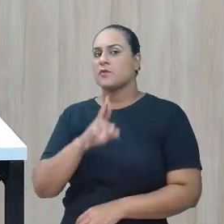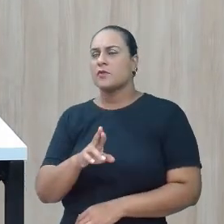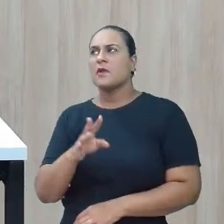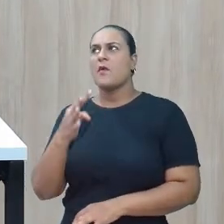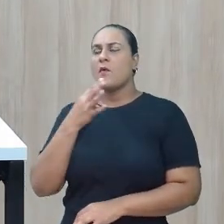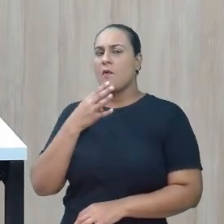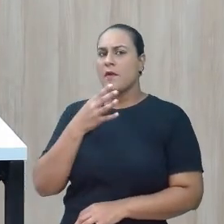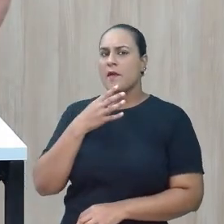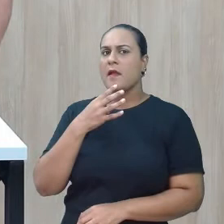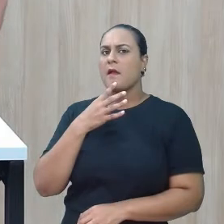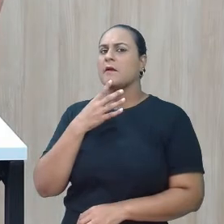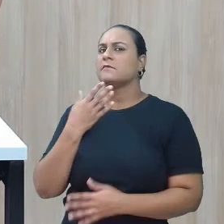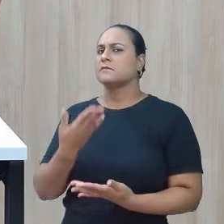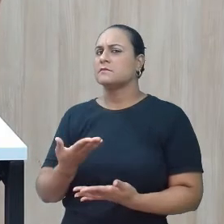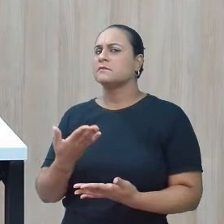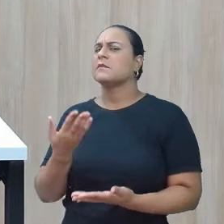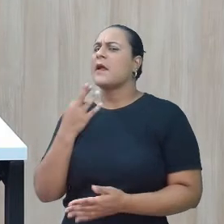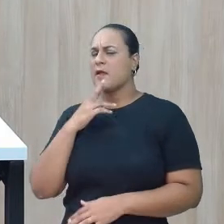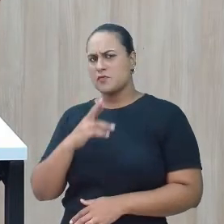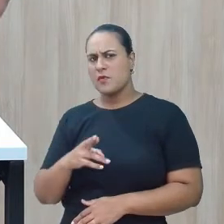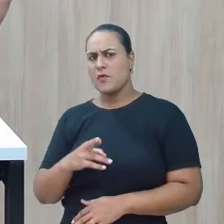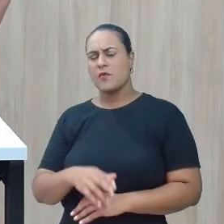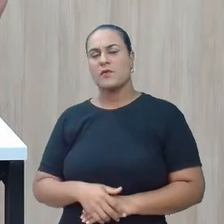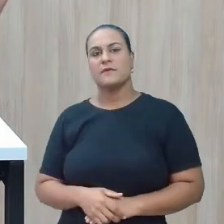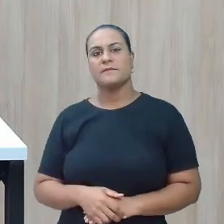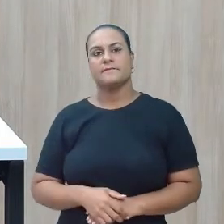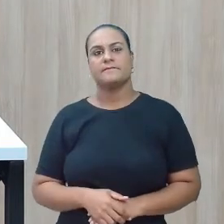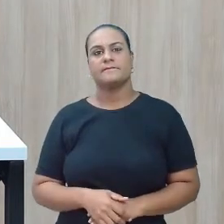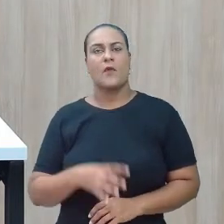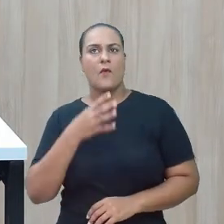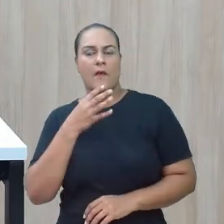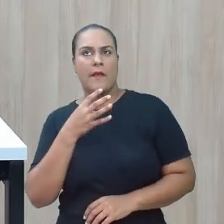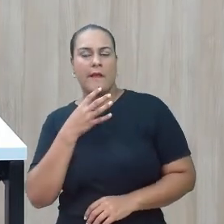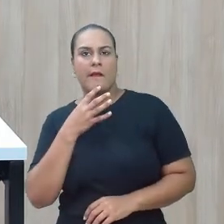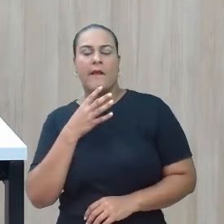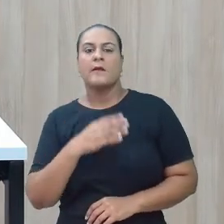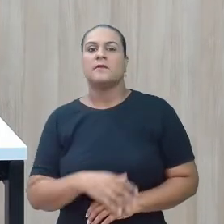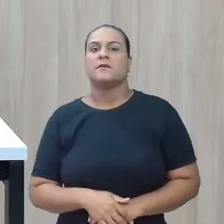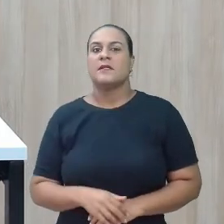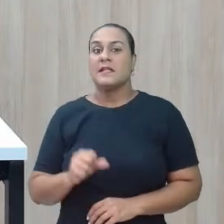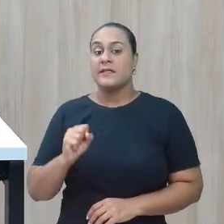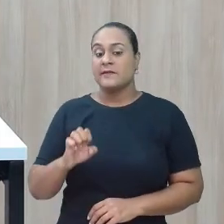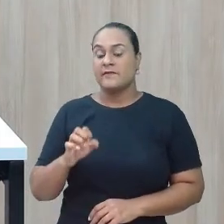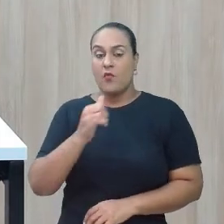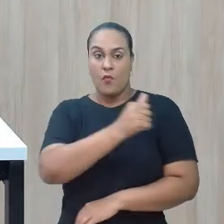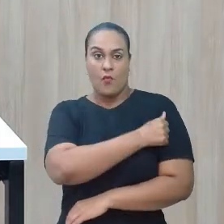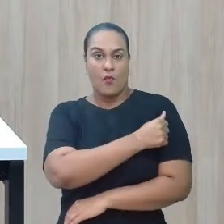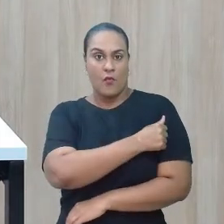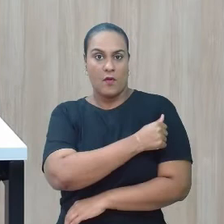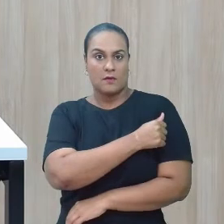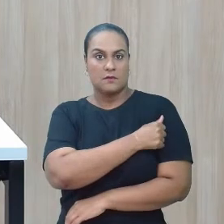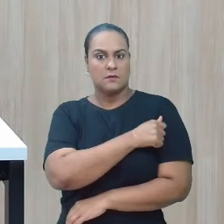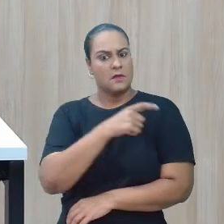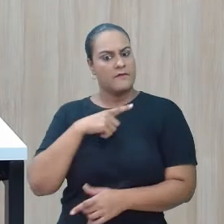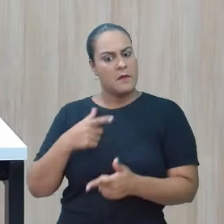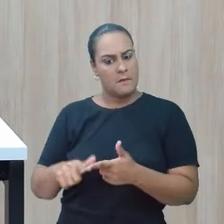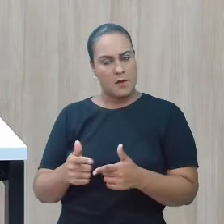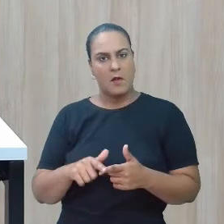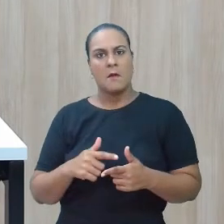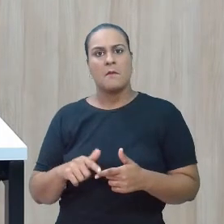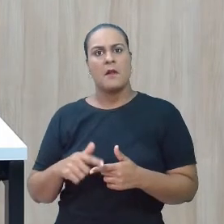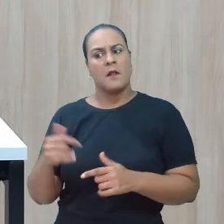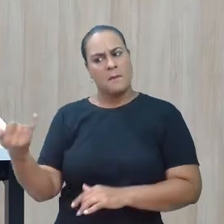conheço, pede para dizer qual é. Sim, eu conheço, já ouvi falar. E se tiver algum aluno que tenha algum desses problemas,